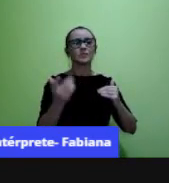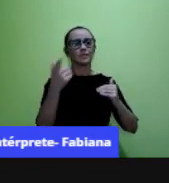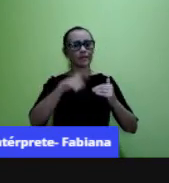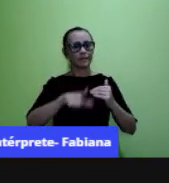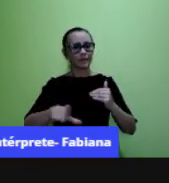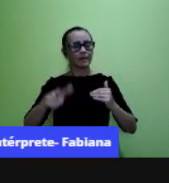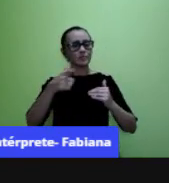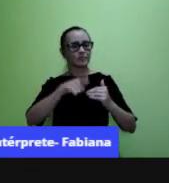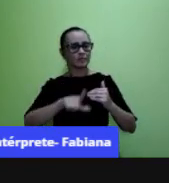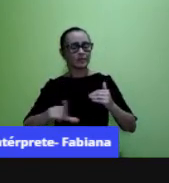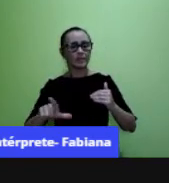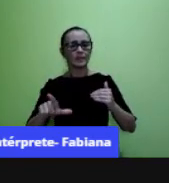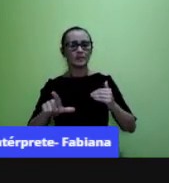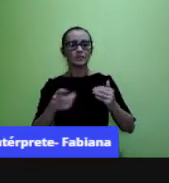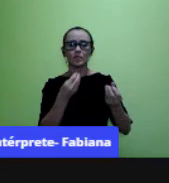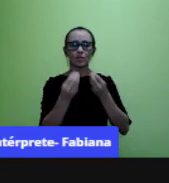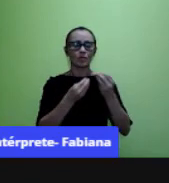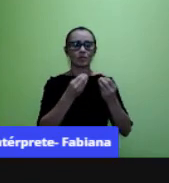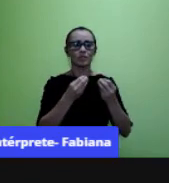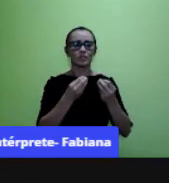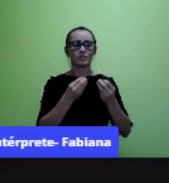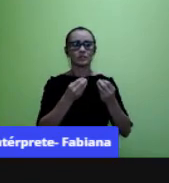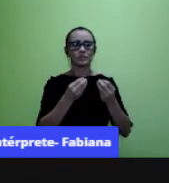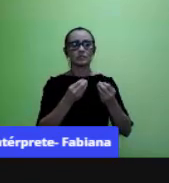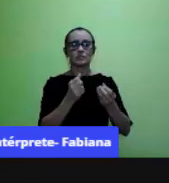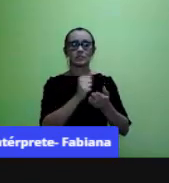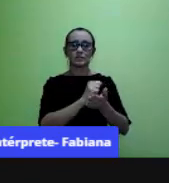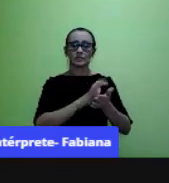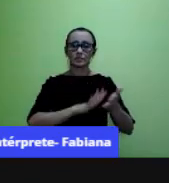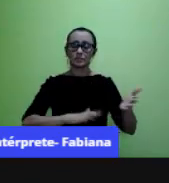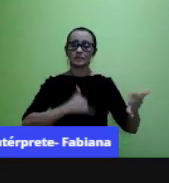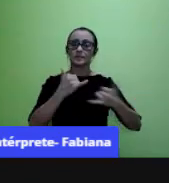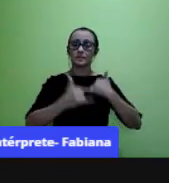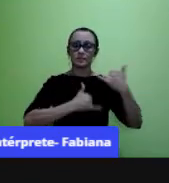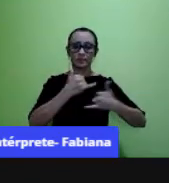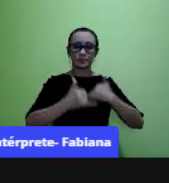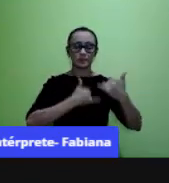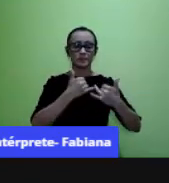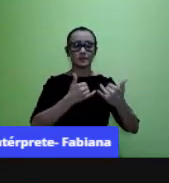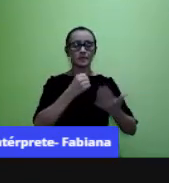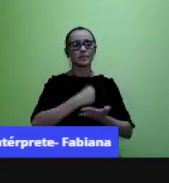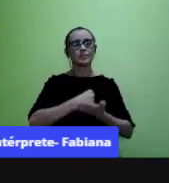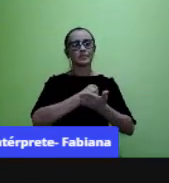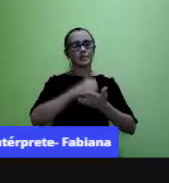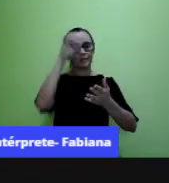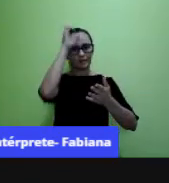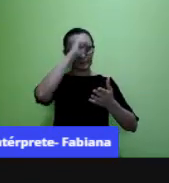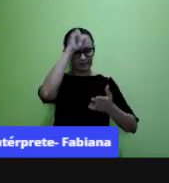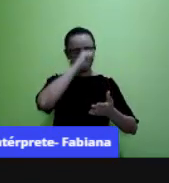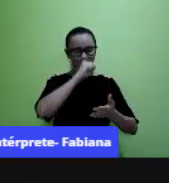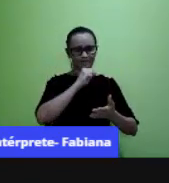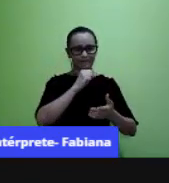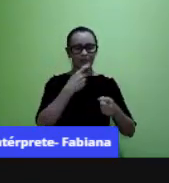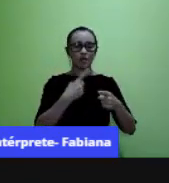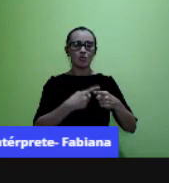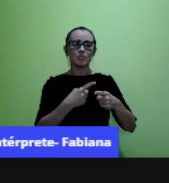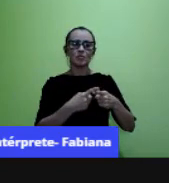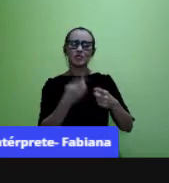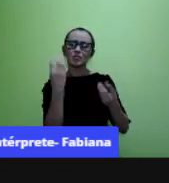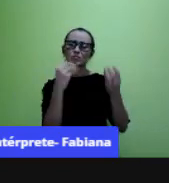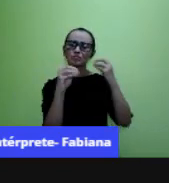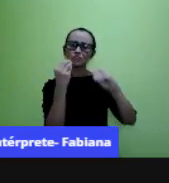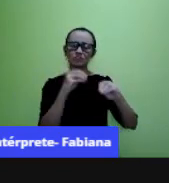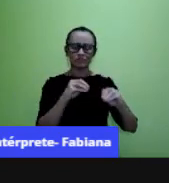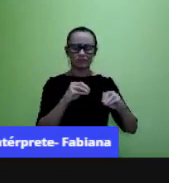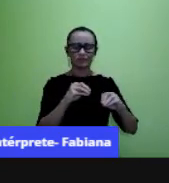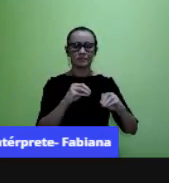lúdicas que possam contribuir na aprendizagem. Por que eu coloquei isso? Porque tem coordenador que não entende